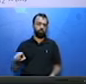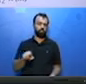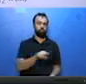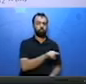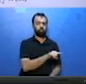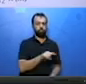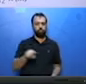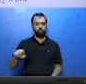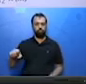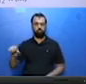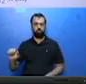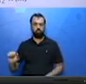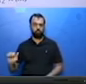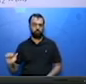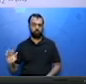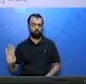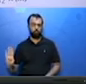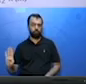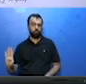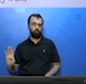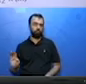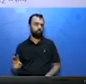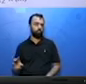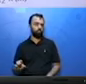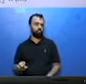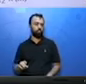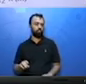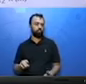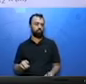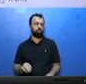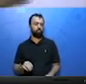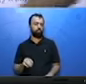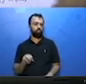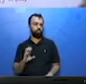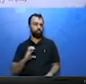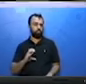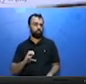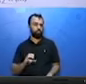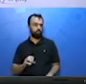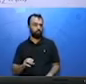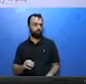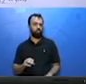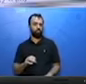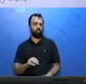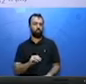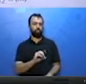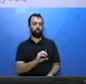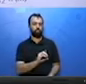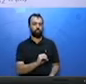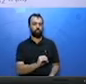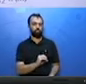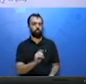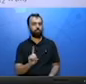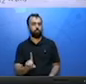B. Ponto C, 0 no x, 1 no y. Que não vai dar para alcançar, mas vai ser em cima